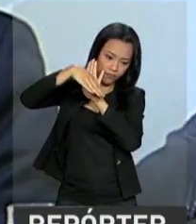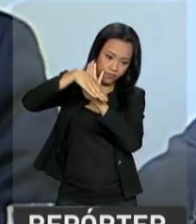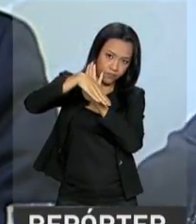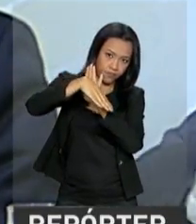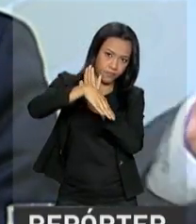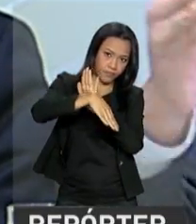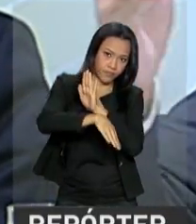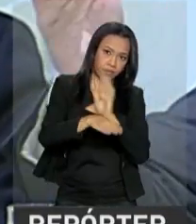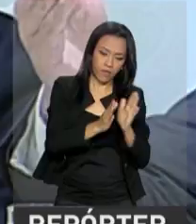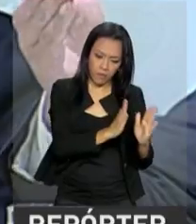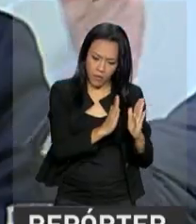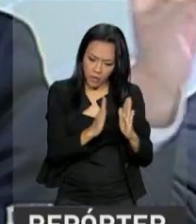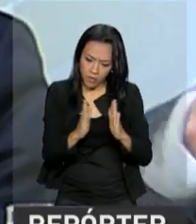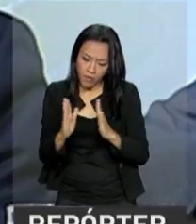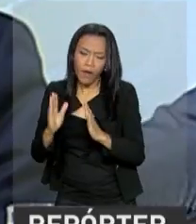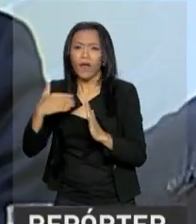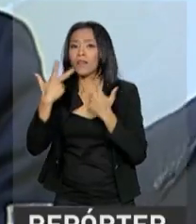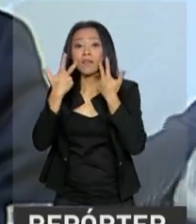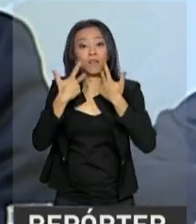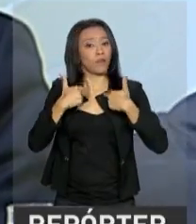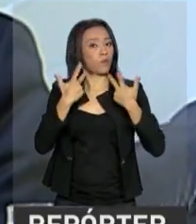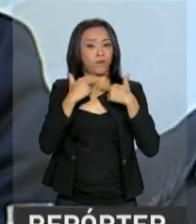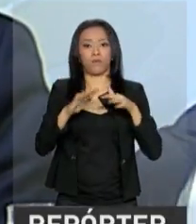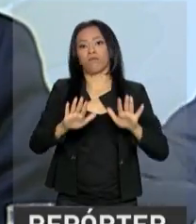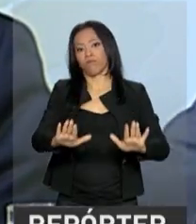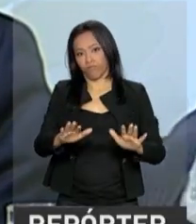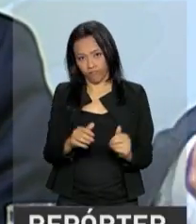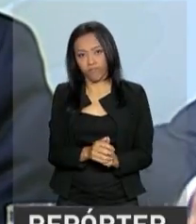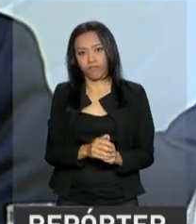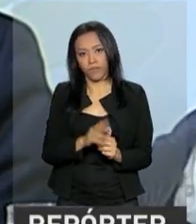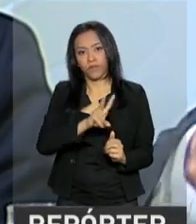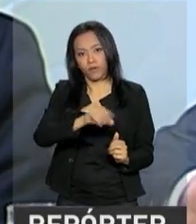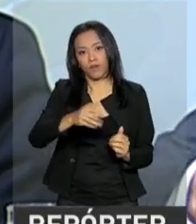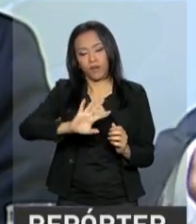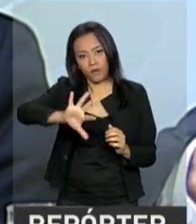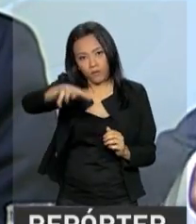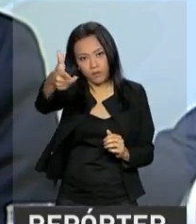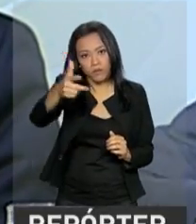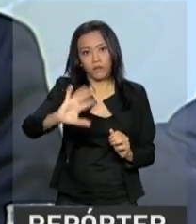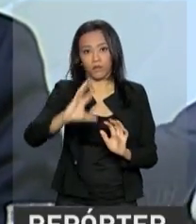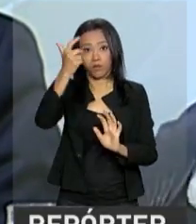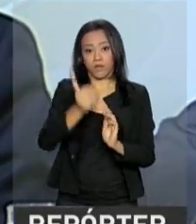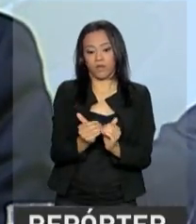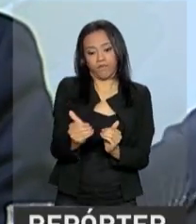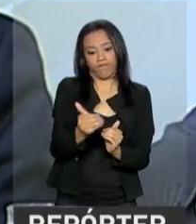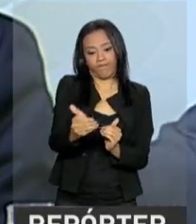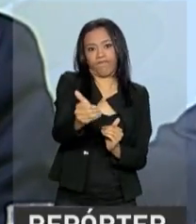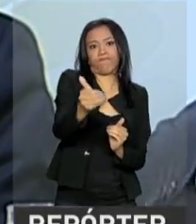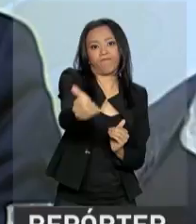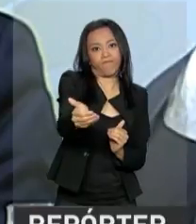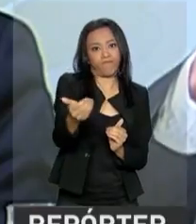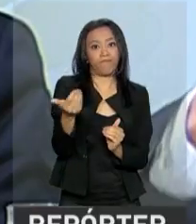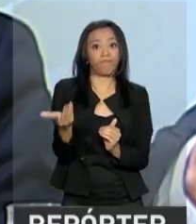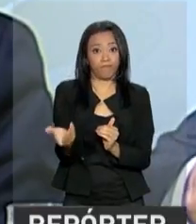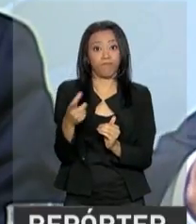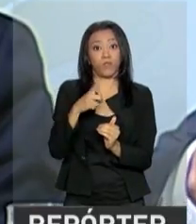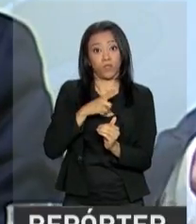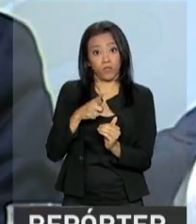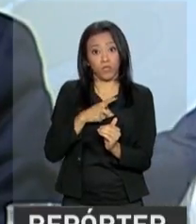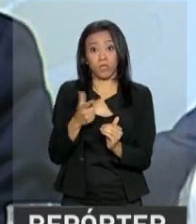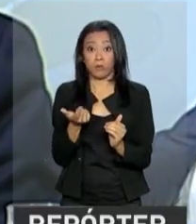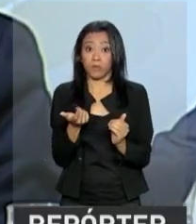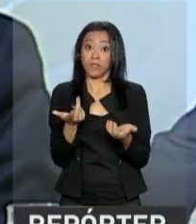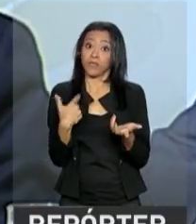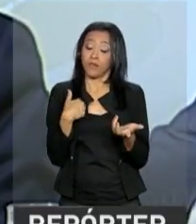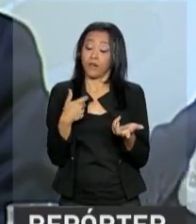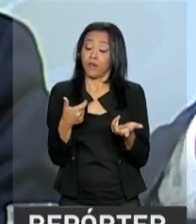um resultado natural da com do início de vigência do teto do gasto então você tem ali uma uma restrição de